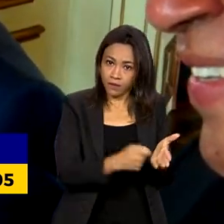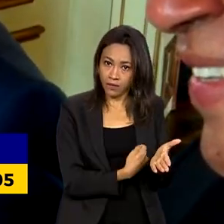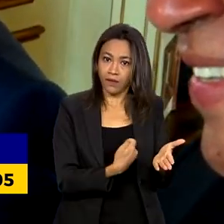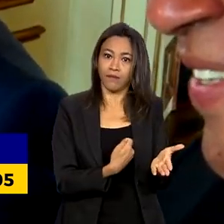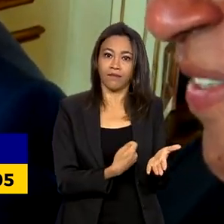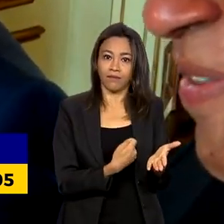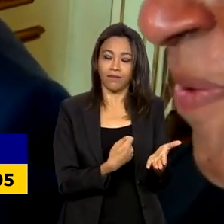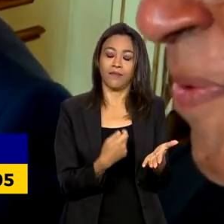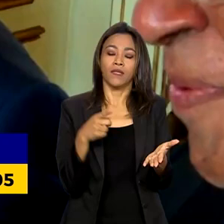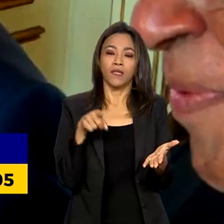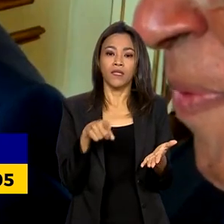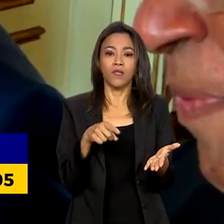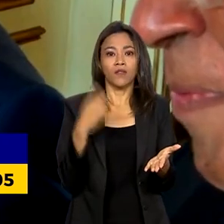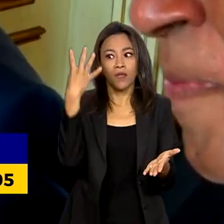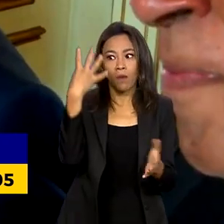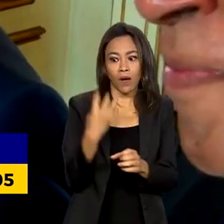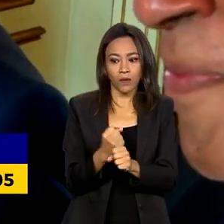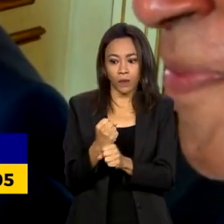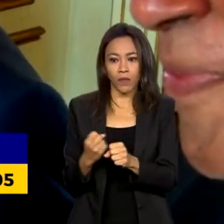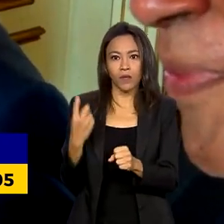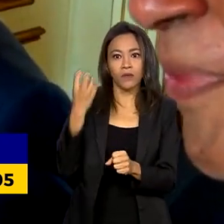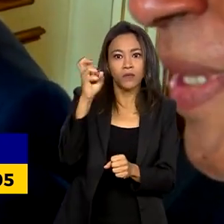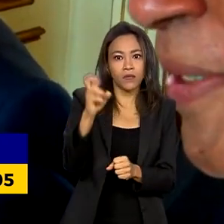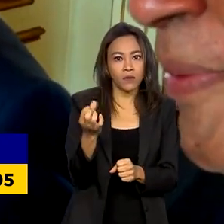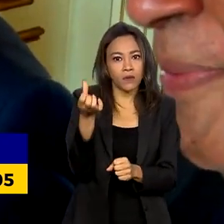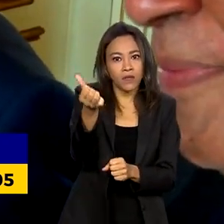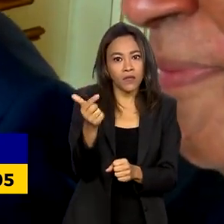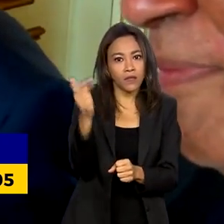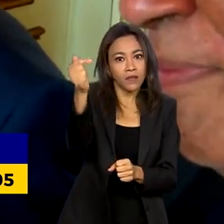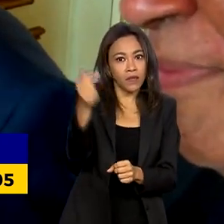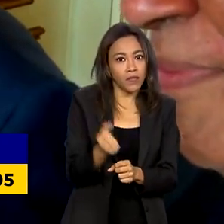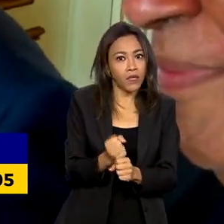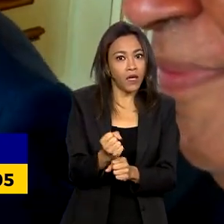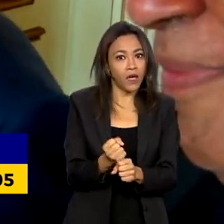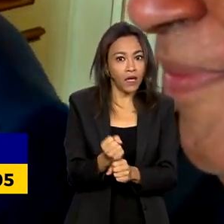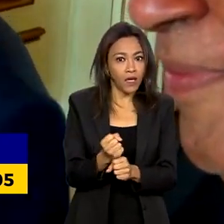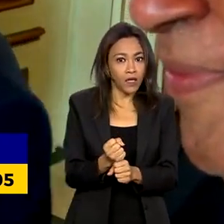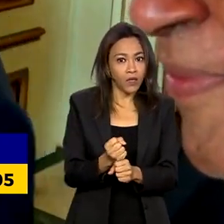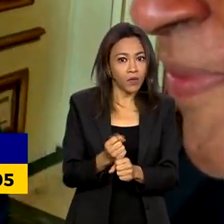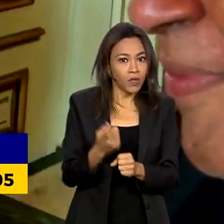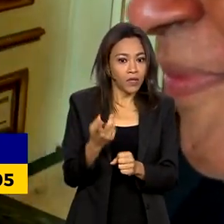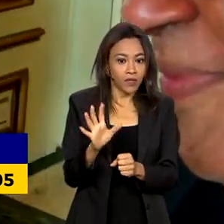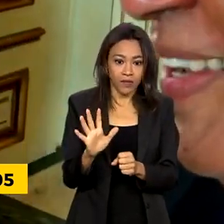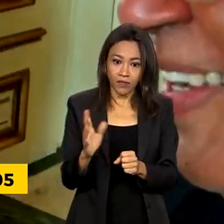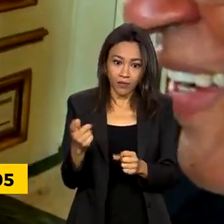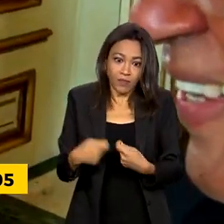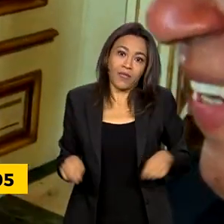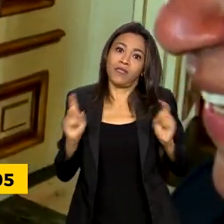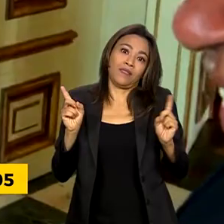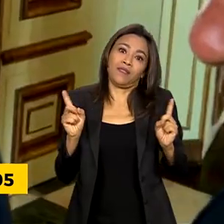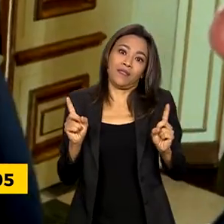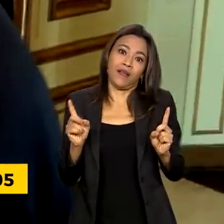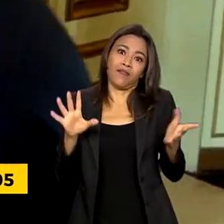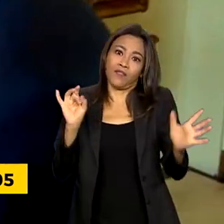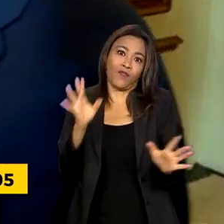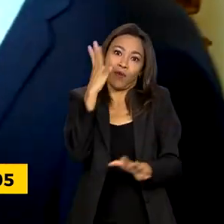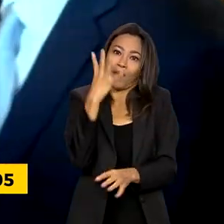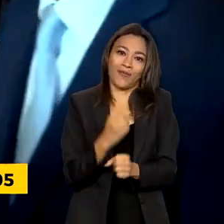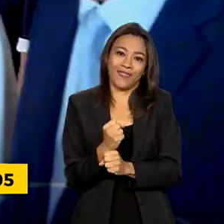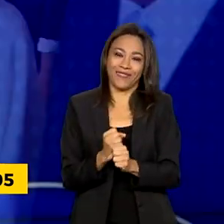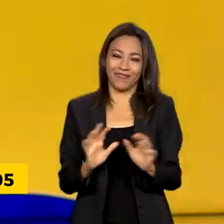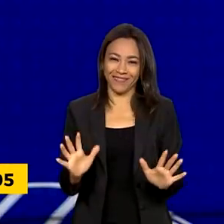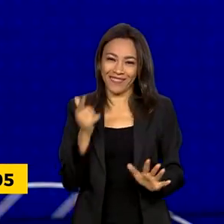nós iríamos esperar 4 anos, 5 anos, 6 anos, 7 anos. Não foi preciso esperar tanto, foram só 4.